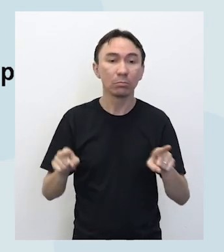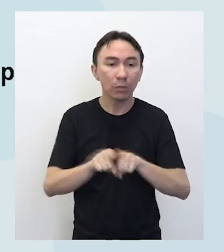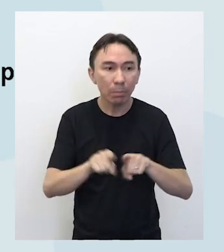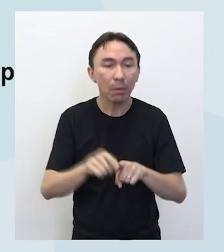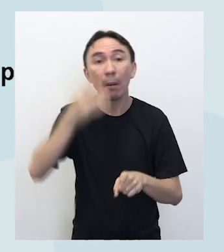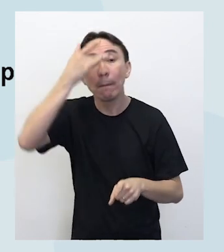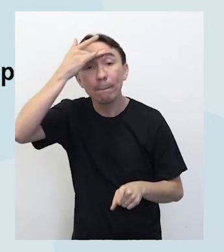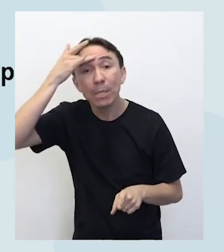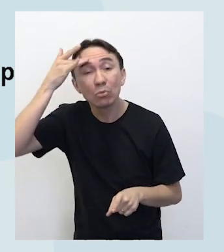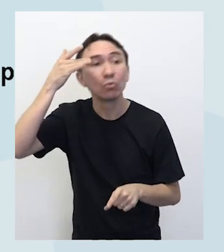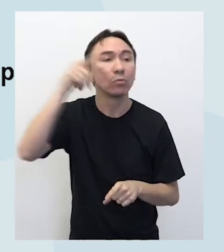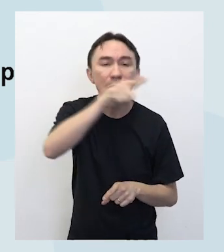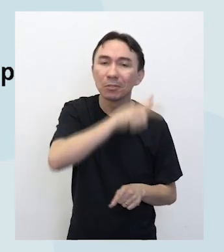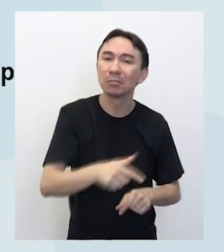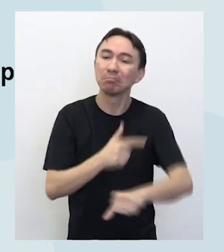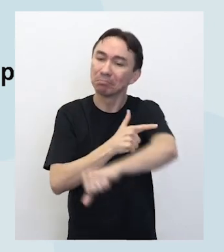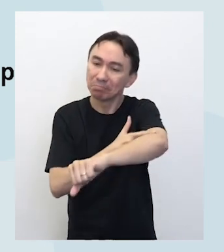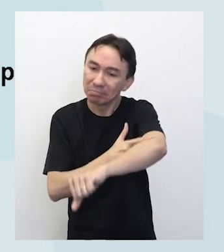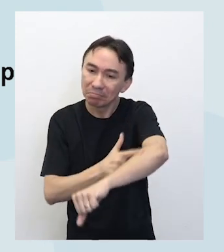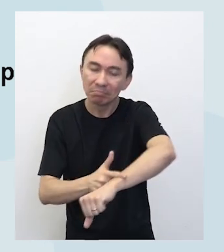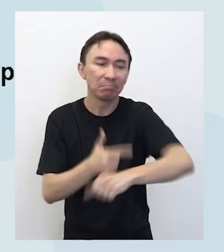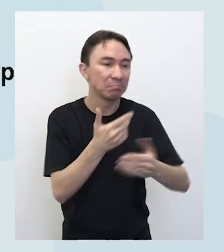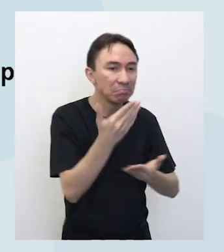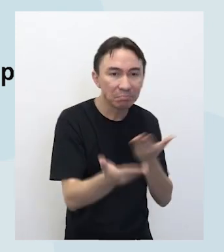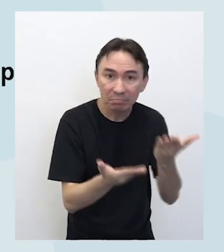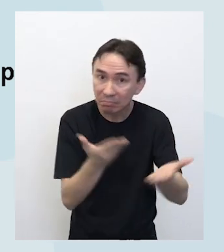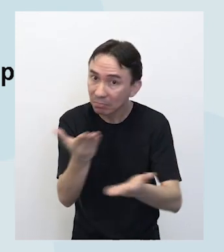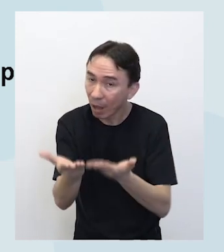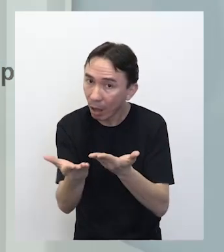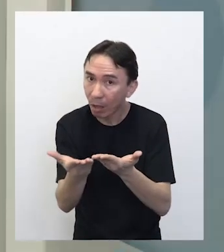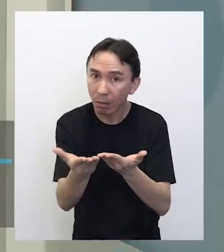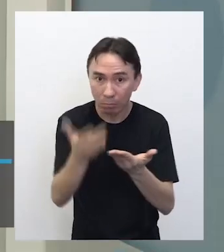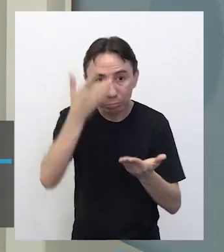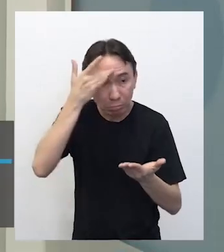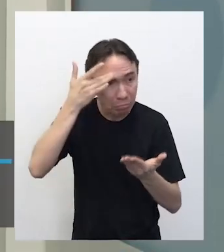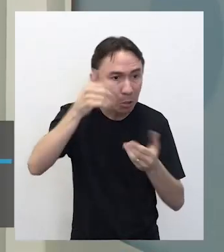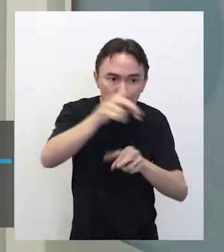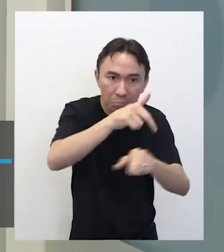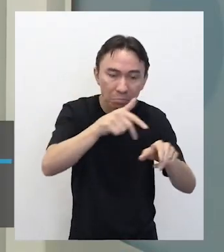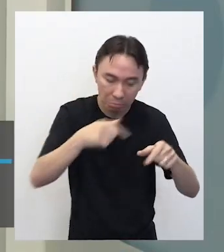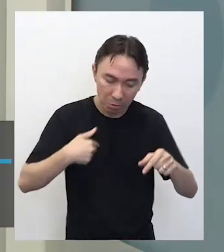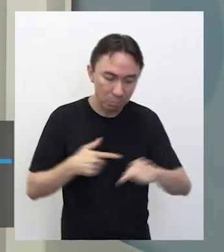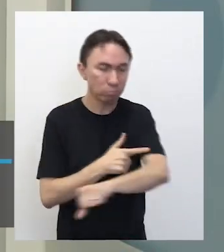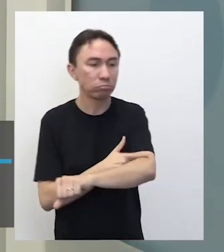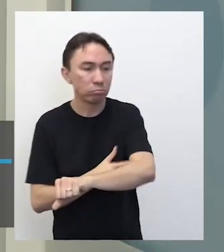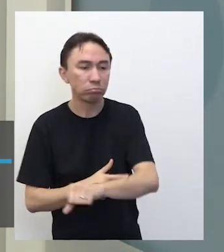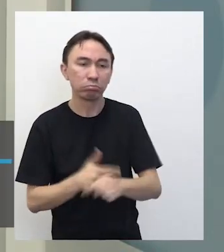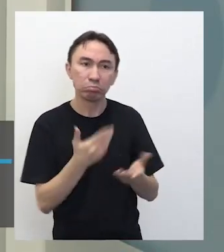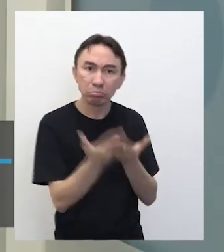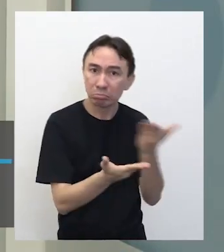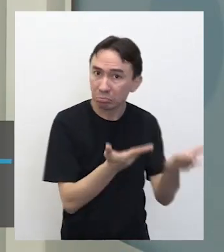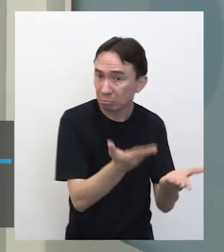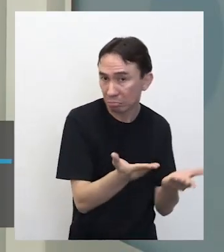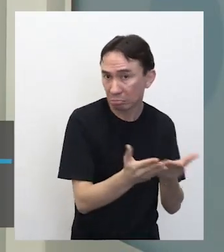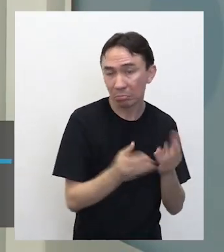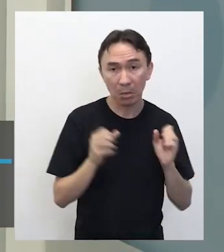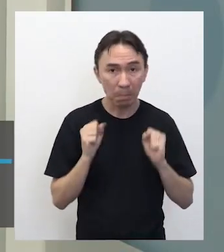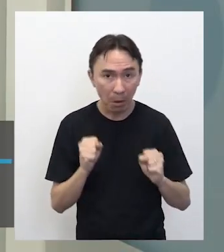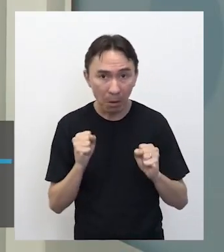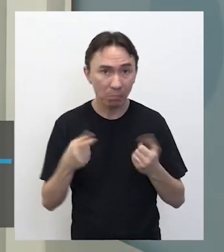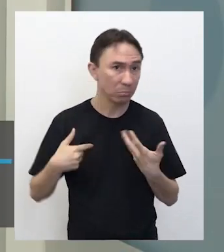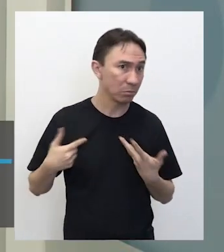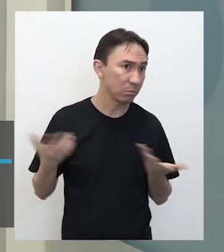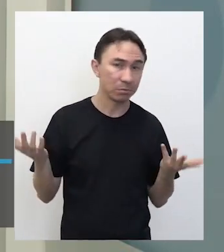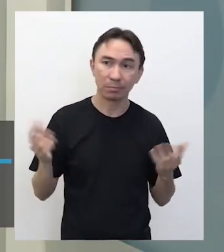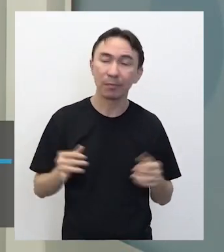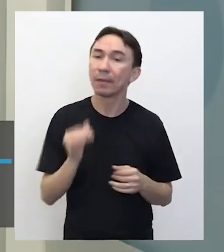nosso protagonismo e gentileza. Então, eu posso escolher, né, agir no mundo. Eu posso